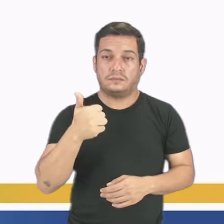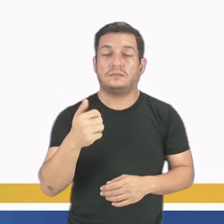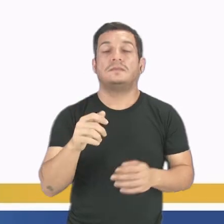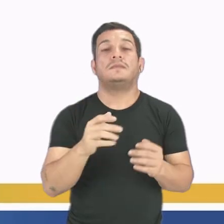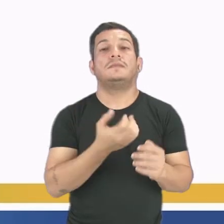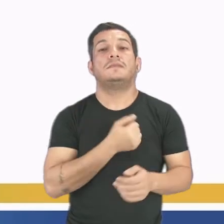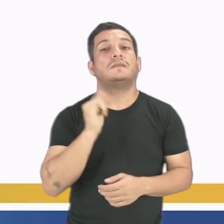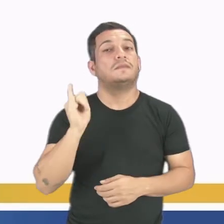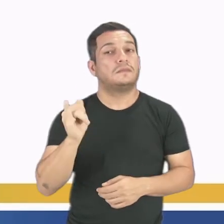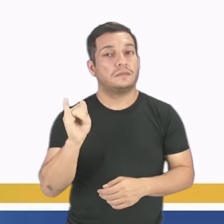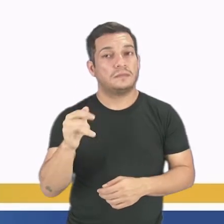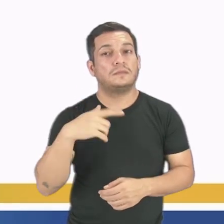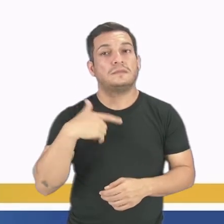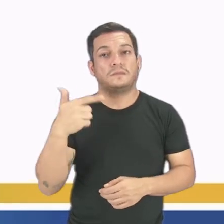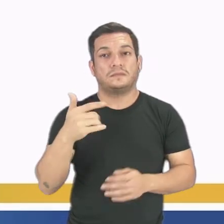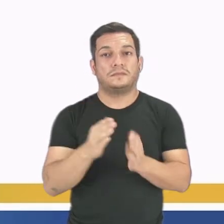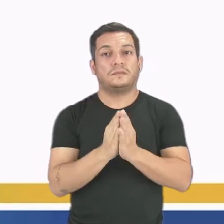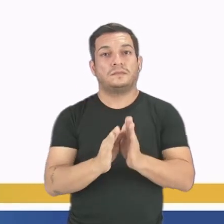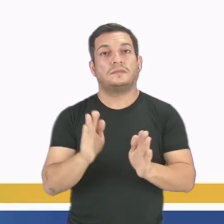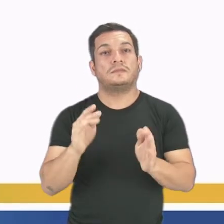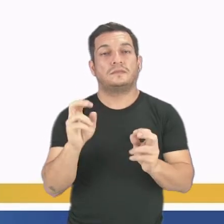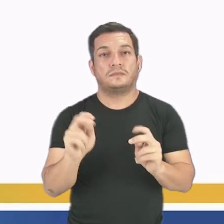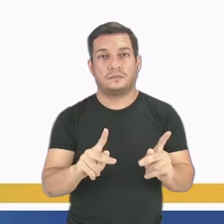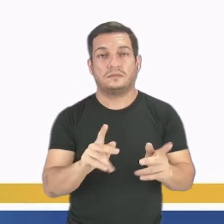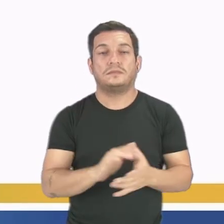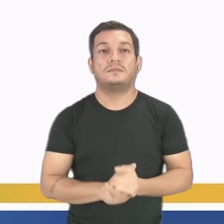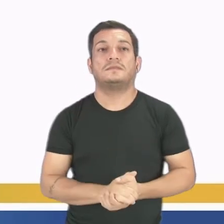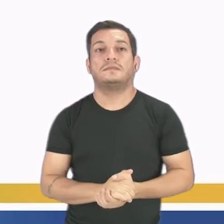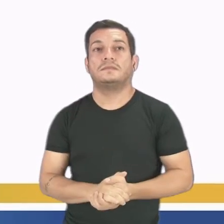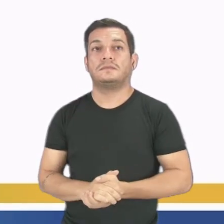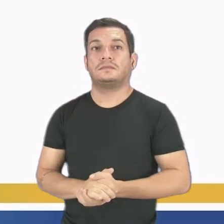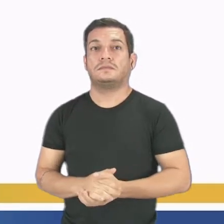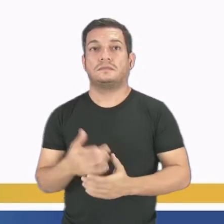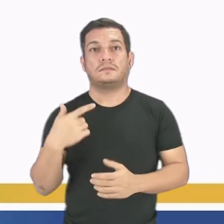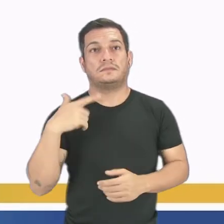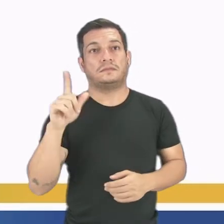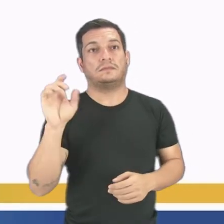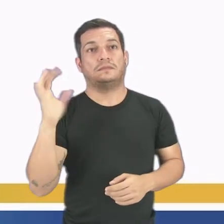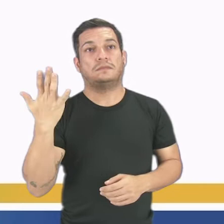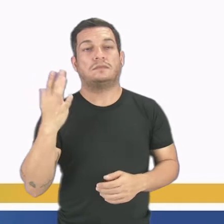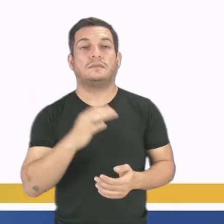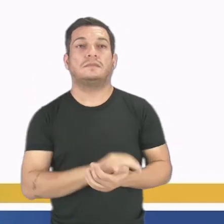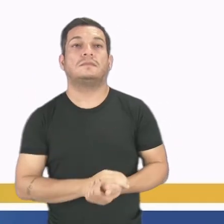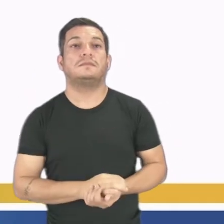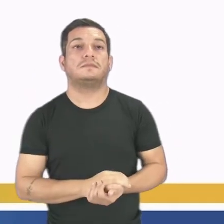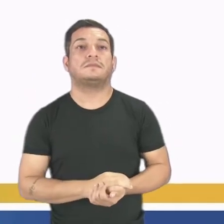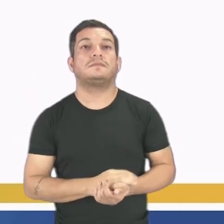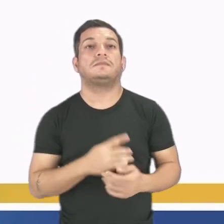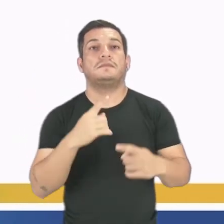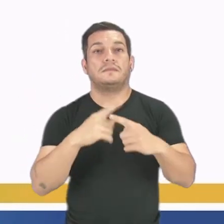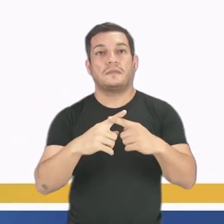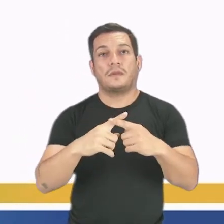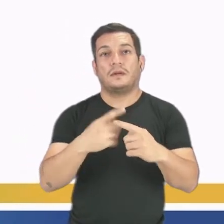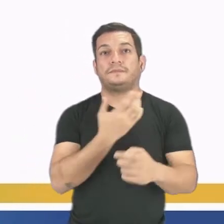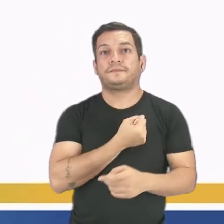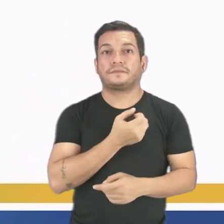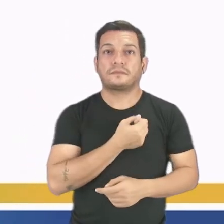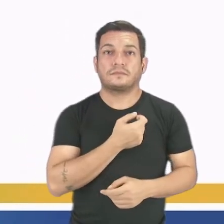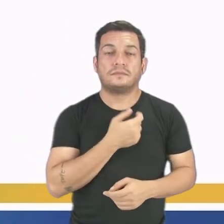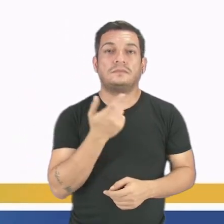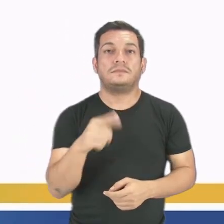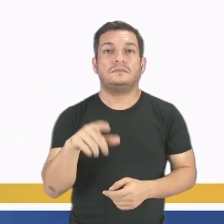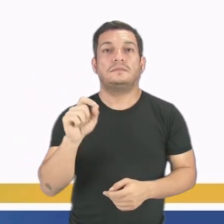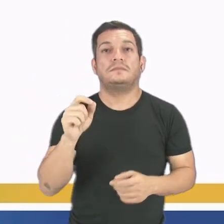e um número ímpar no segundo lançamento, ok? Vejamos uma outra situação aqui. A multiplicação entre os